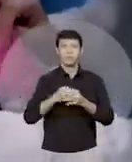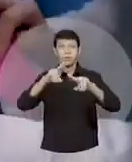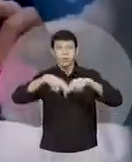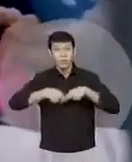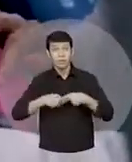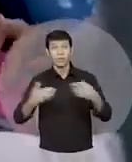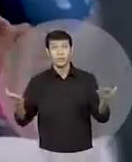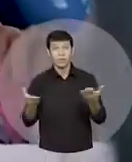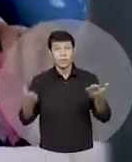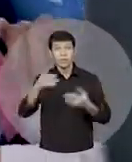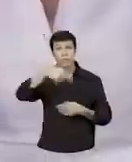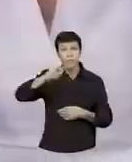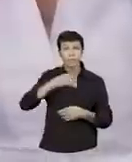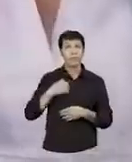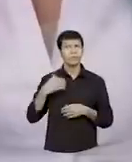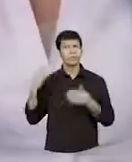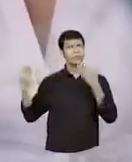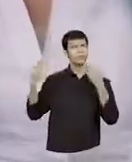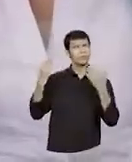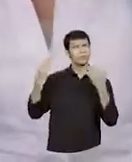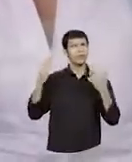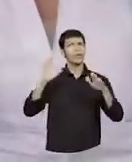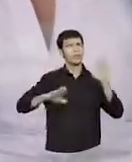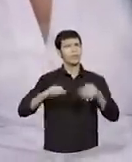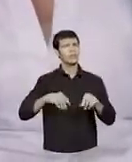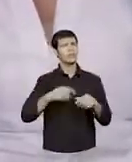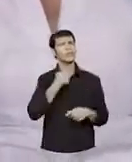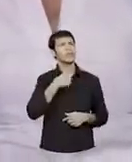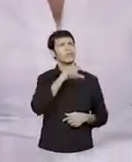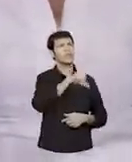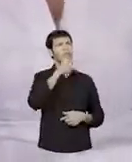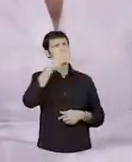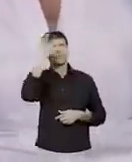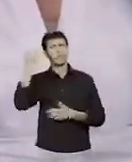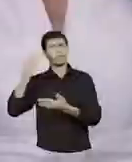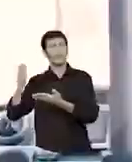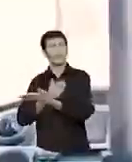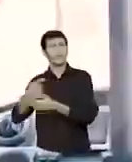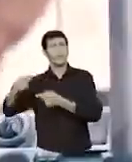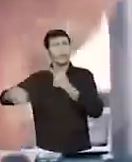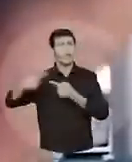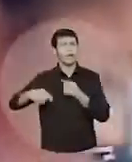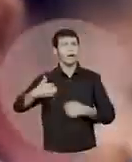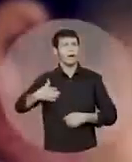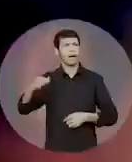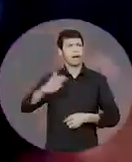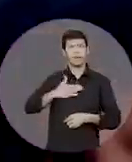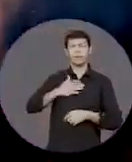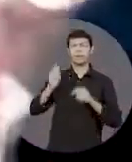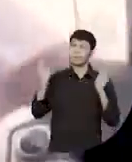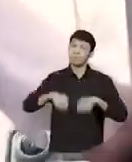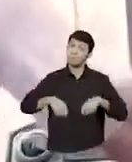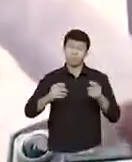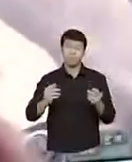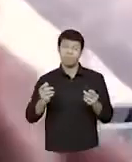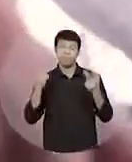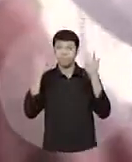Em muitos momentos você vai perceber que tomar uma decisão pode desagradar alguns e às vezes até você mesmo.